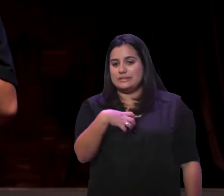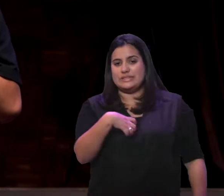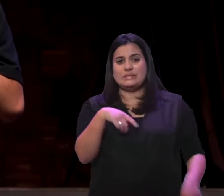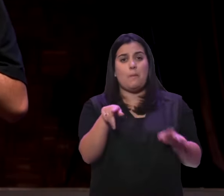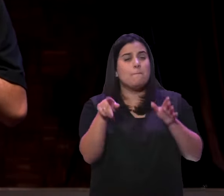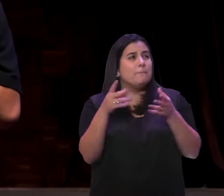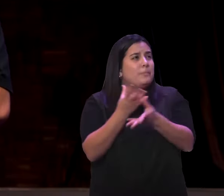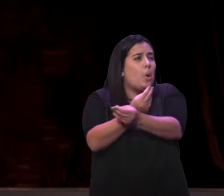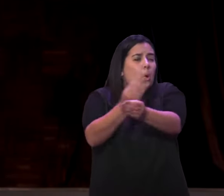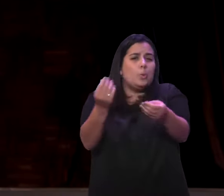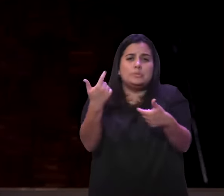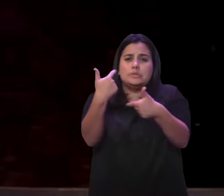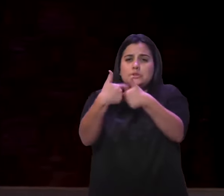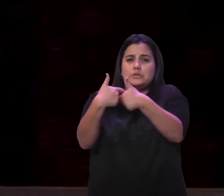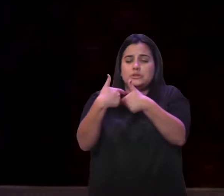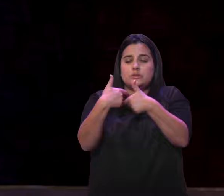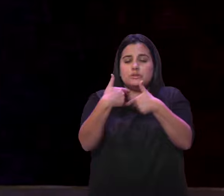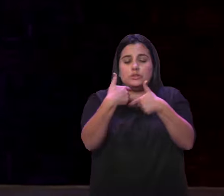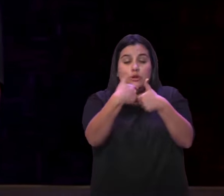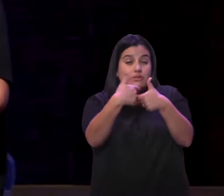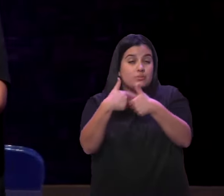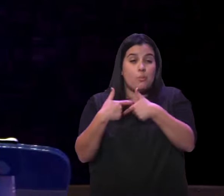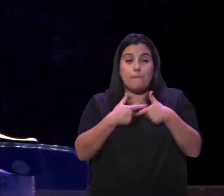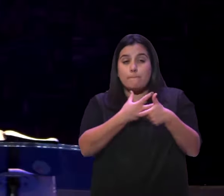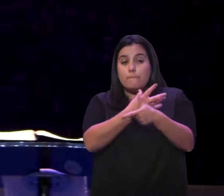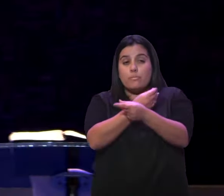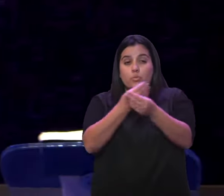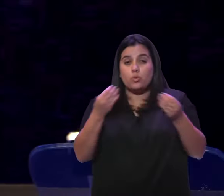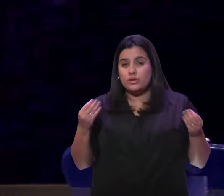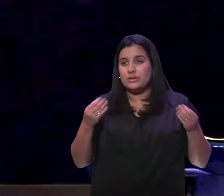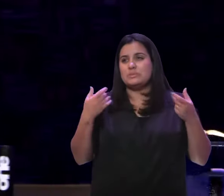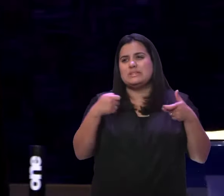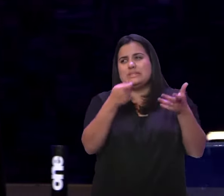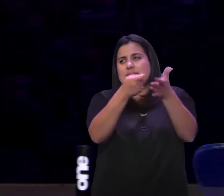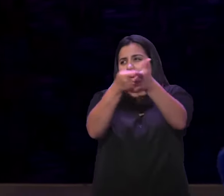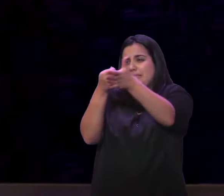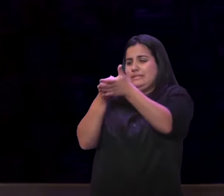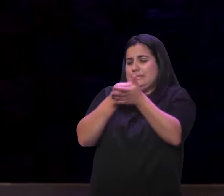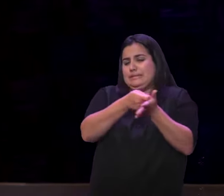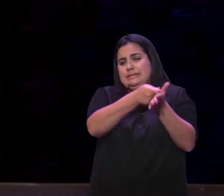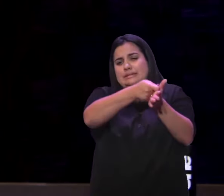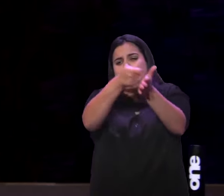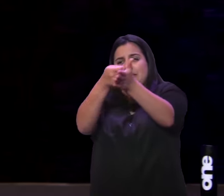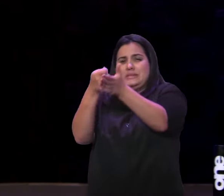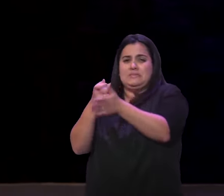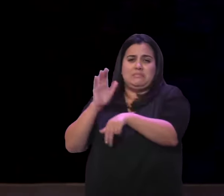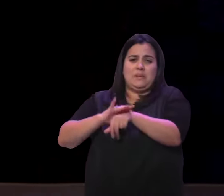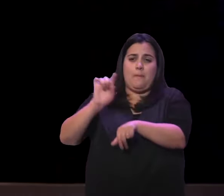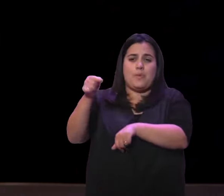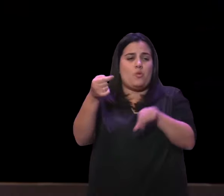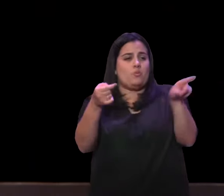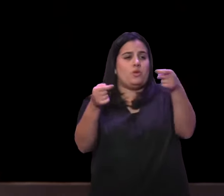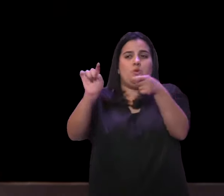dívidas, muitas dívidas, estava devendo para muita gente, devendo um monte de R$1.000 por